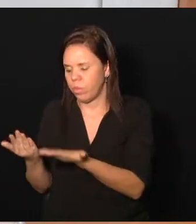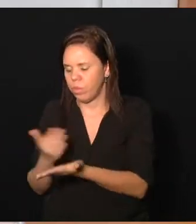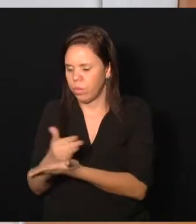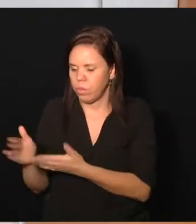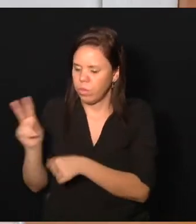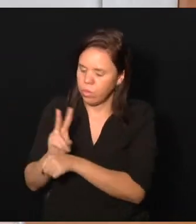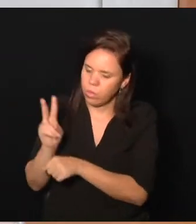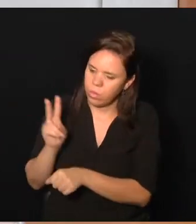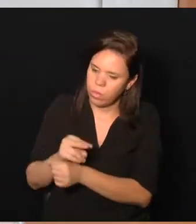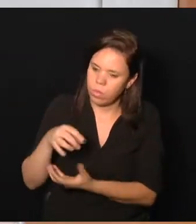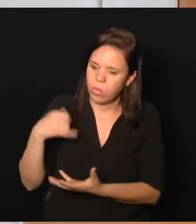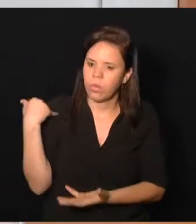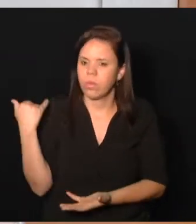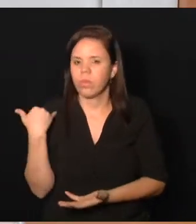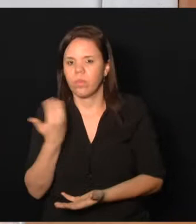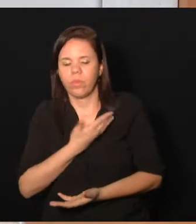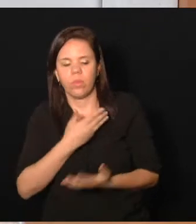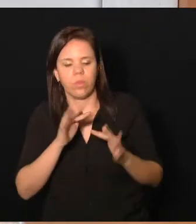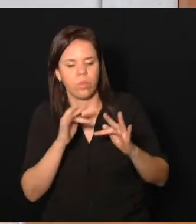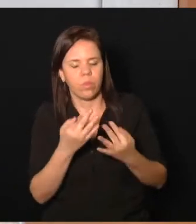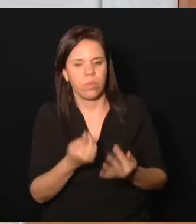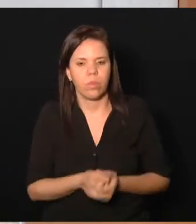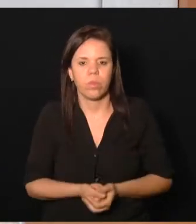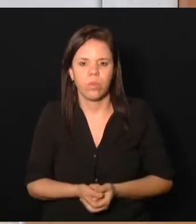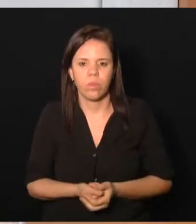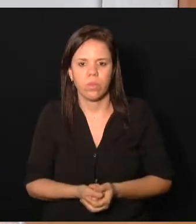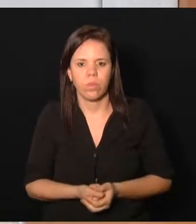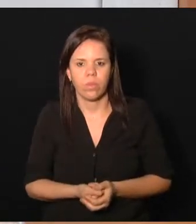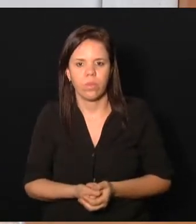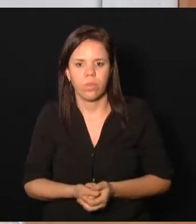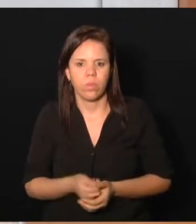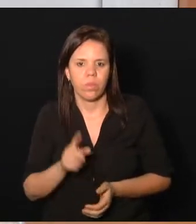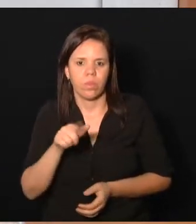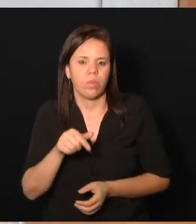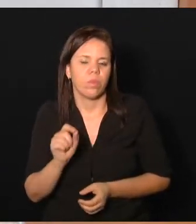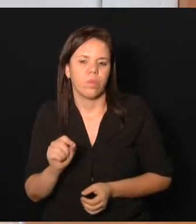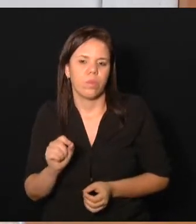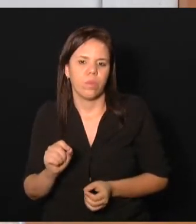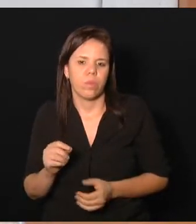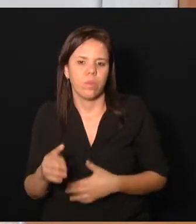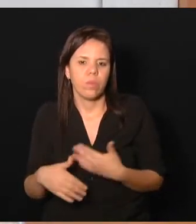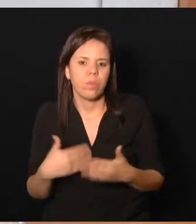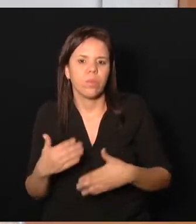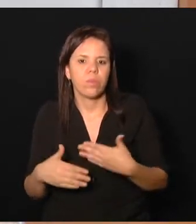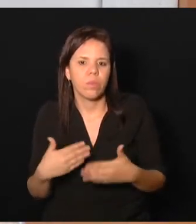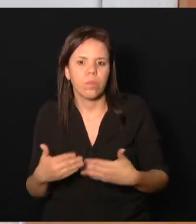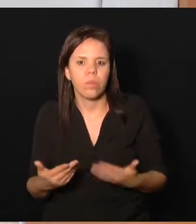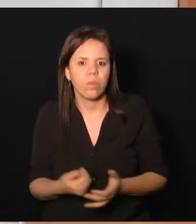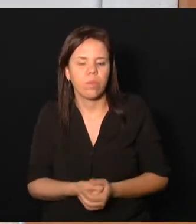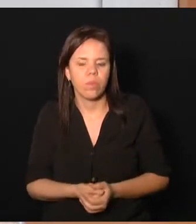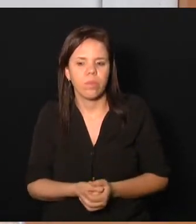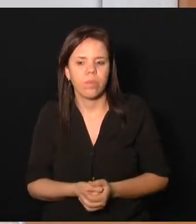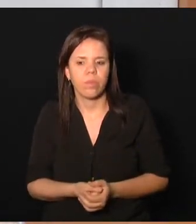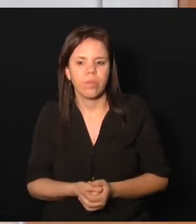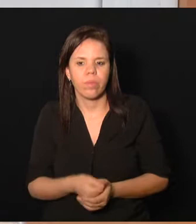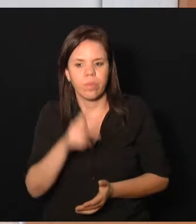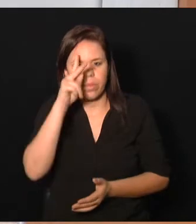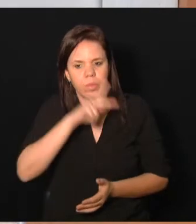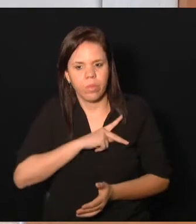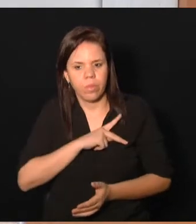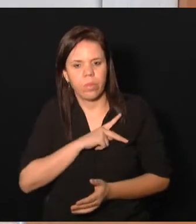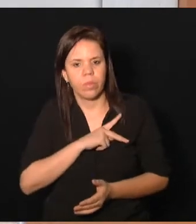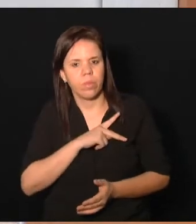idoso, o amigo da família, e isso vai... A própria